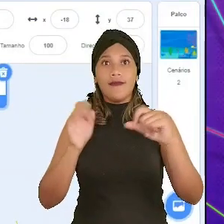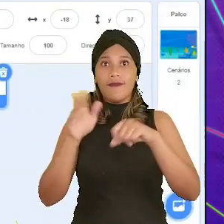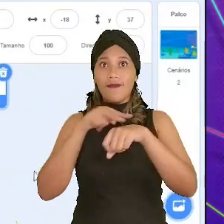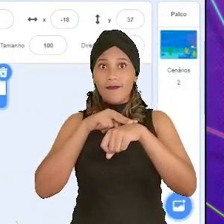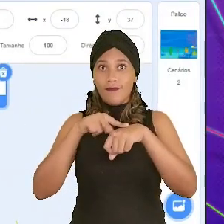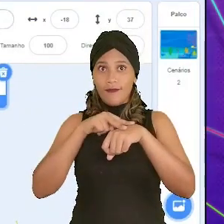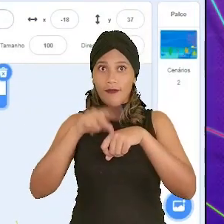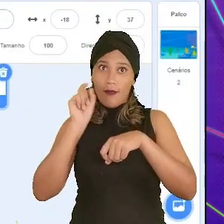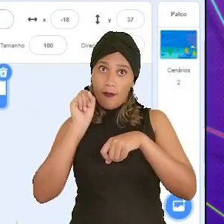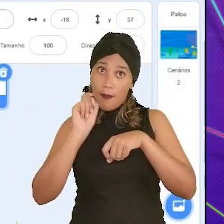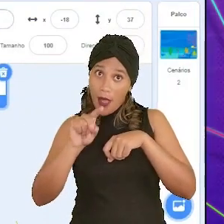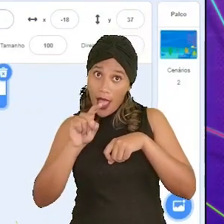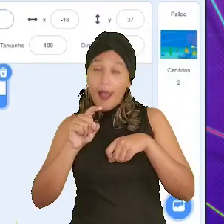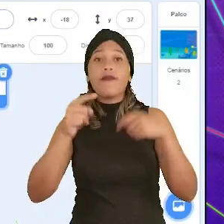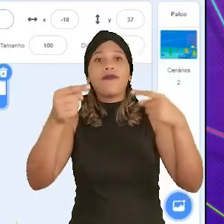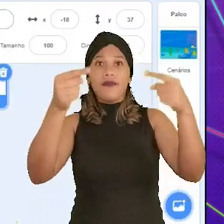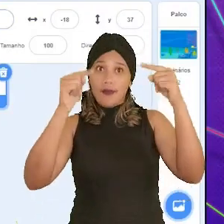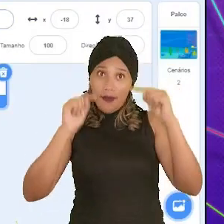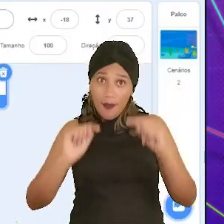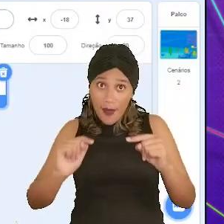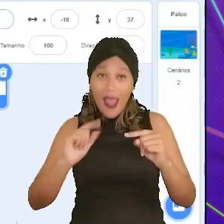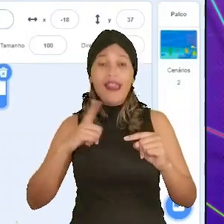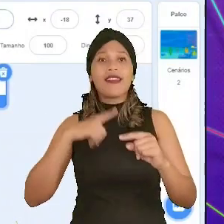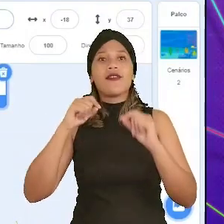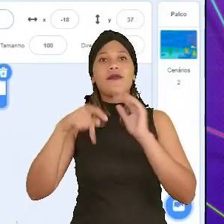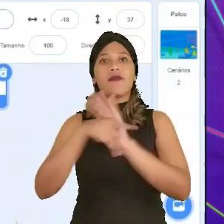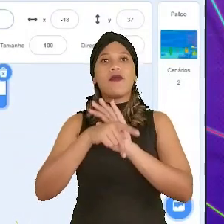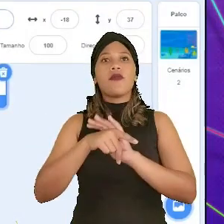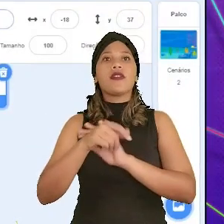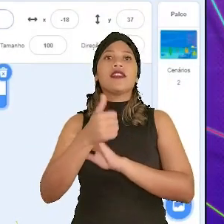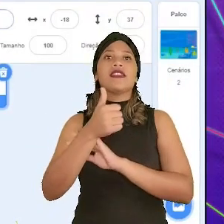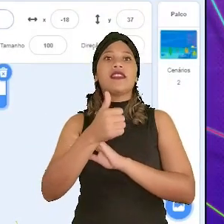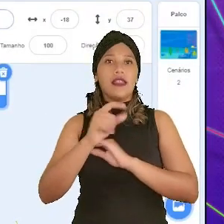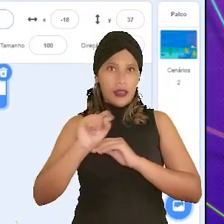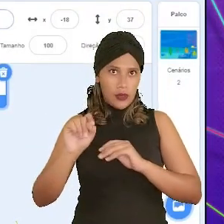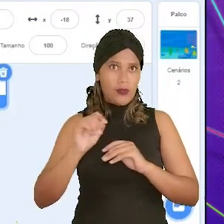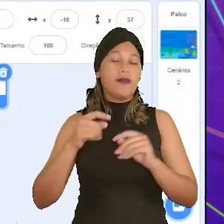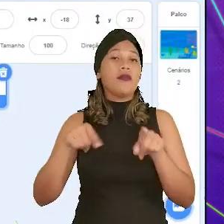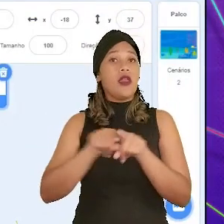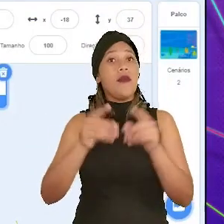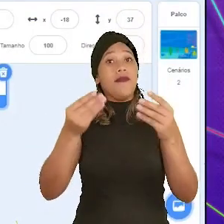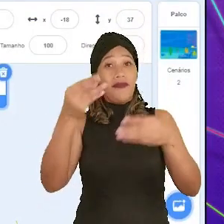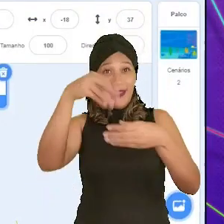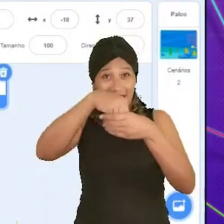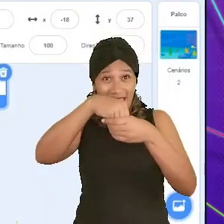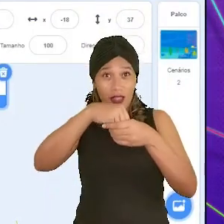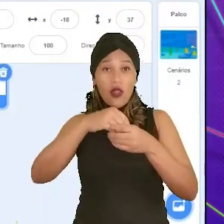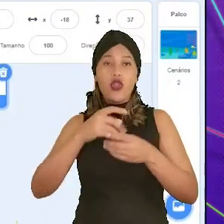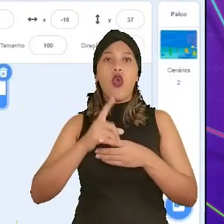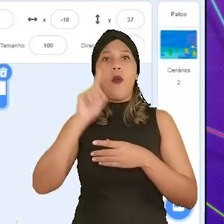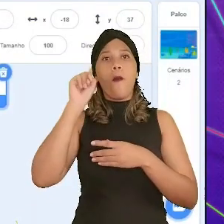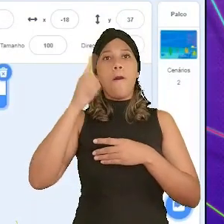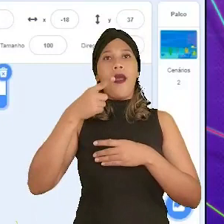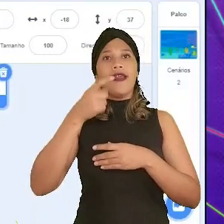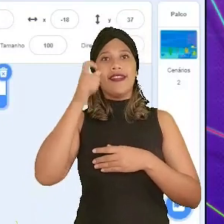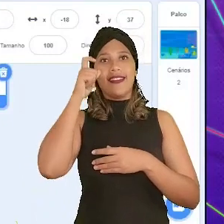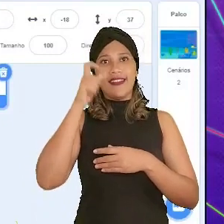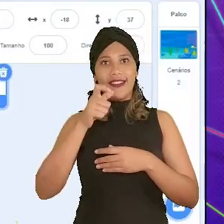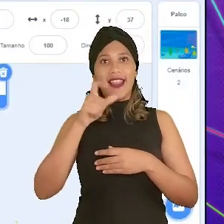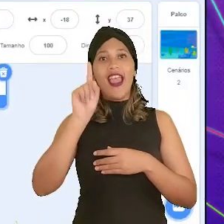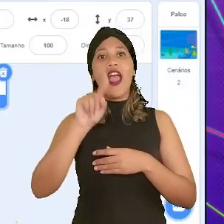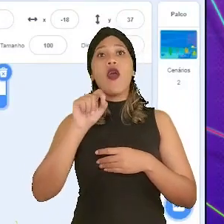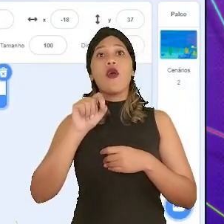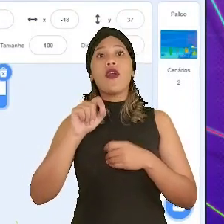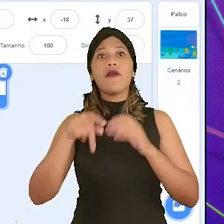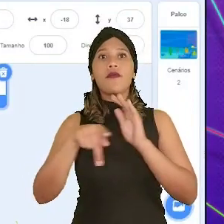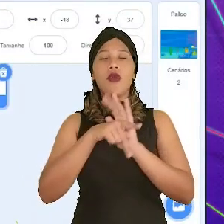a bandeira verde for clicada. Embaixo desse bloco teremos um sempre. E dentro dele teremos um comando muito interessante